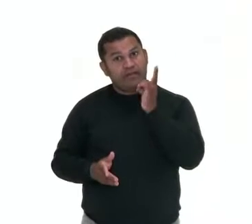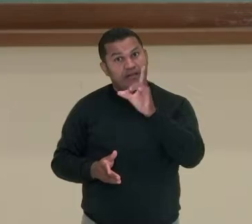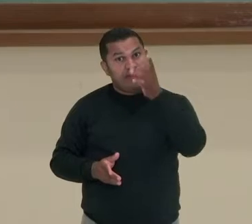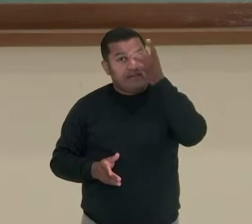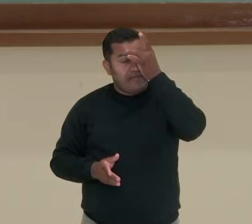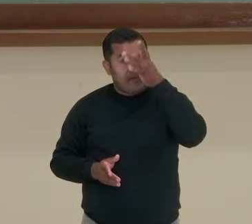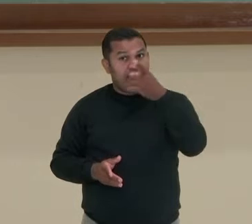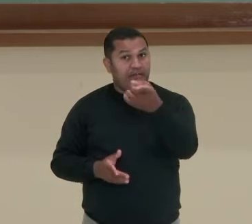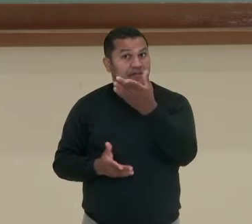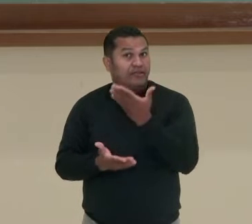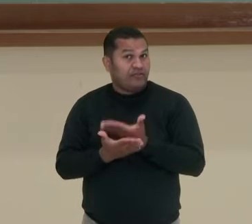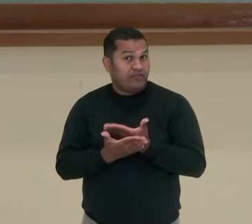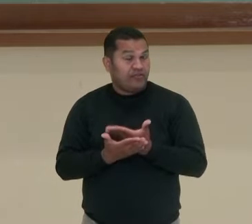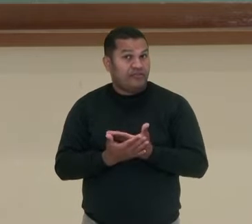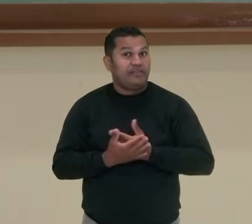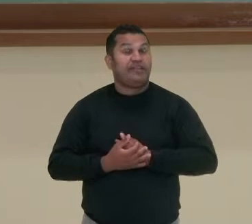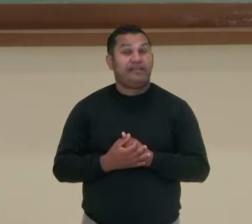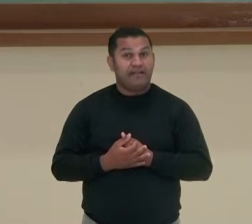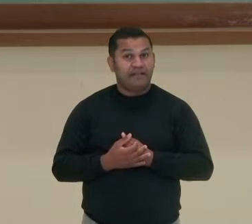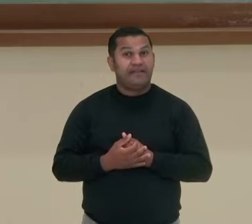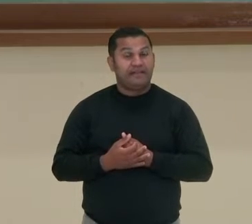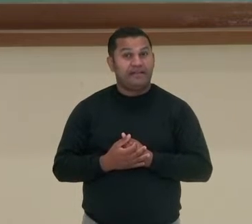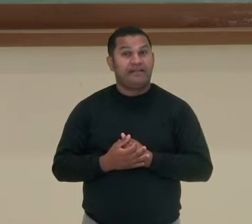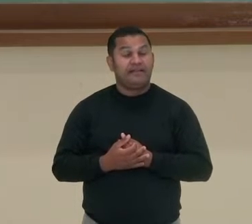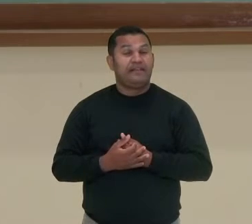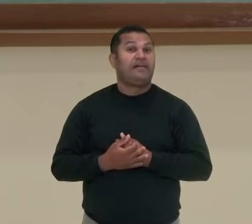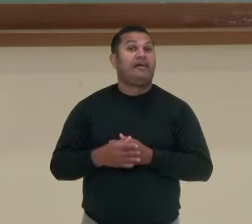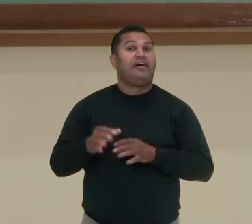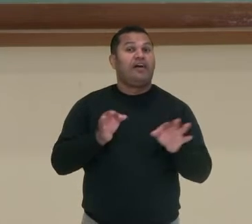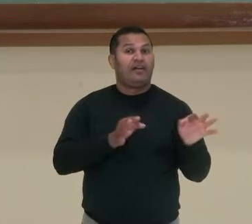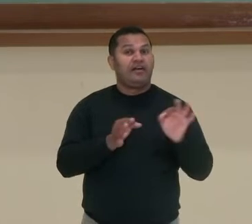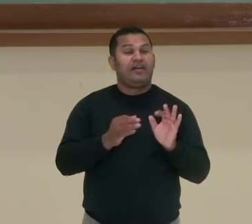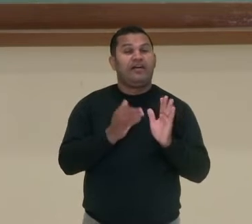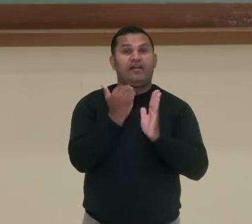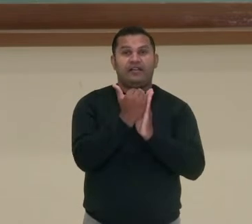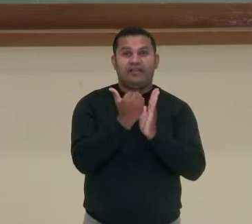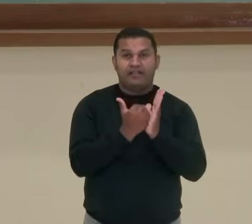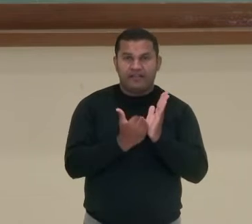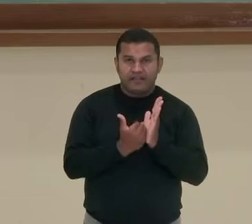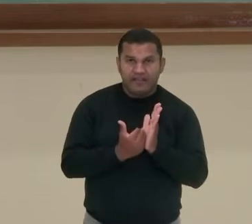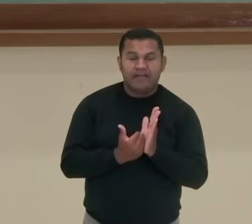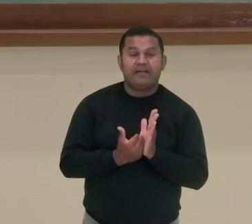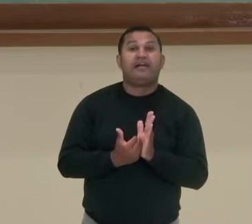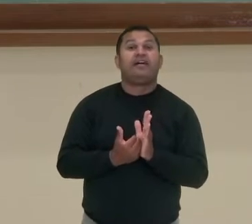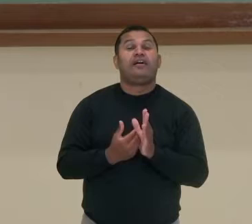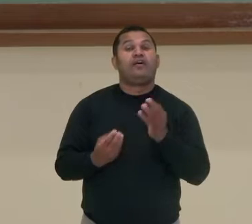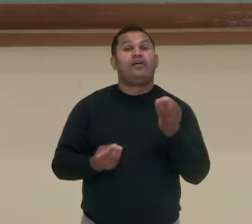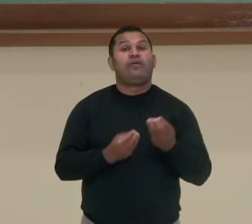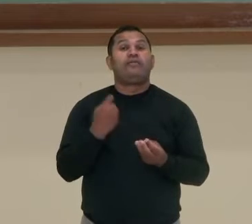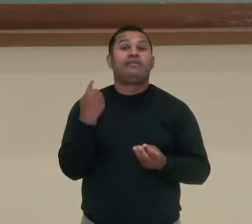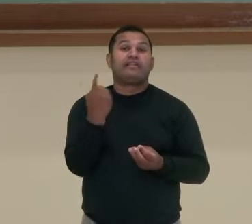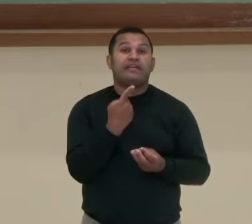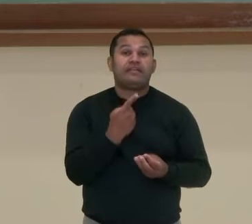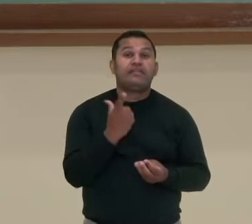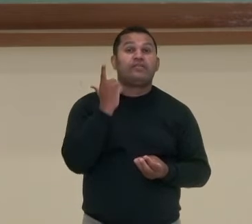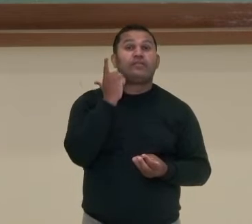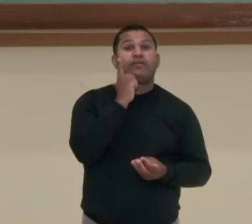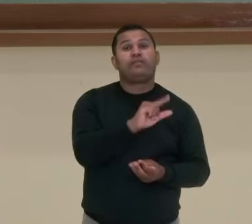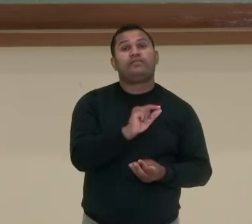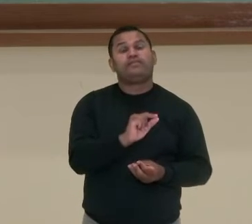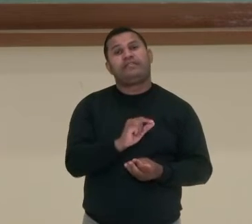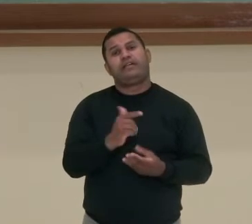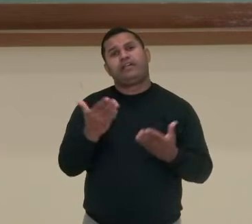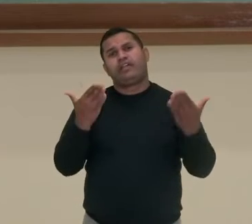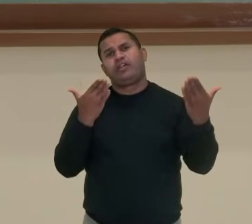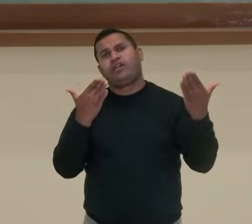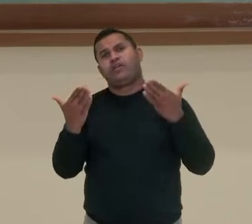bacana nós destacarmos dentro desse slide, dessa organização de estudos, como que nós podemos fazer um